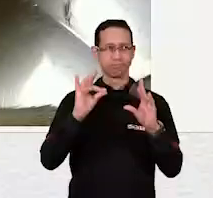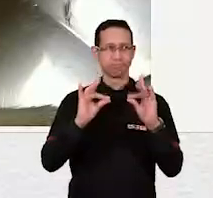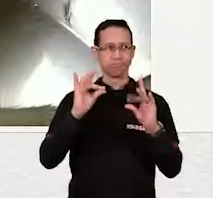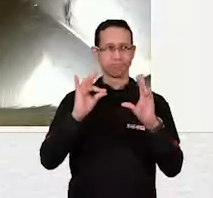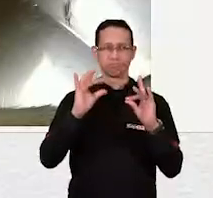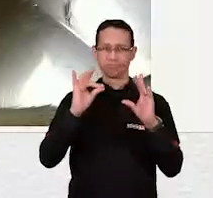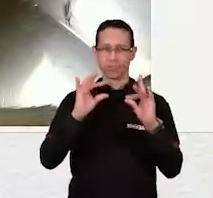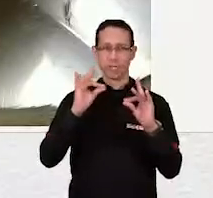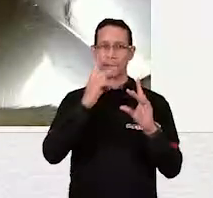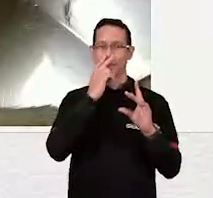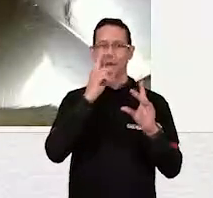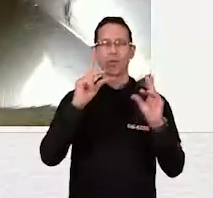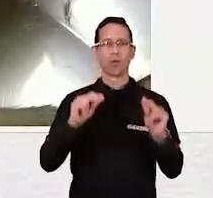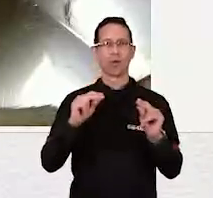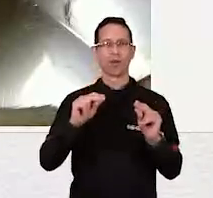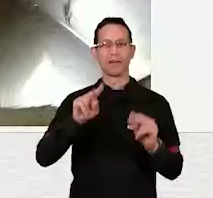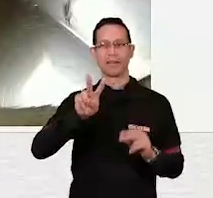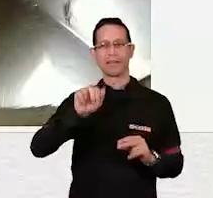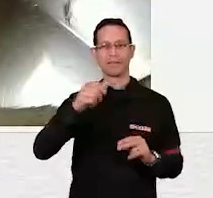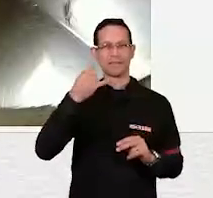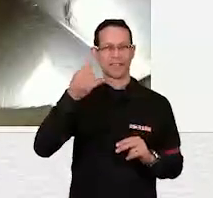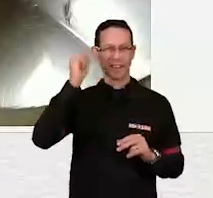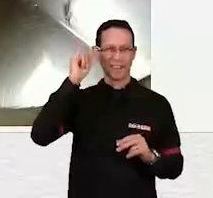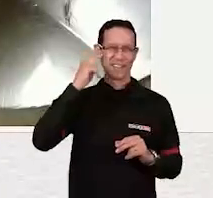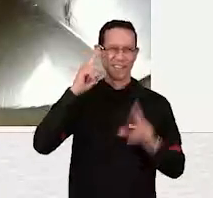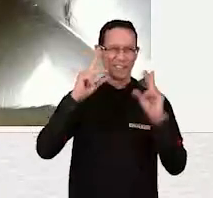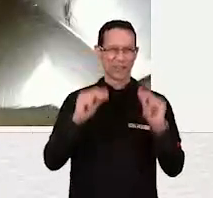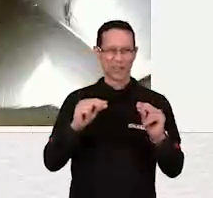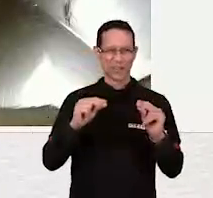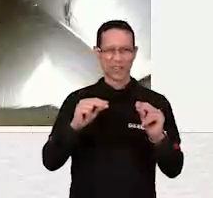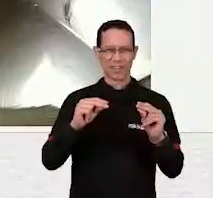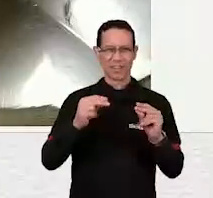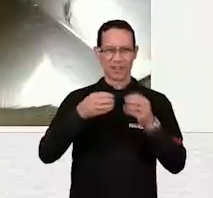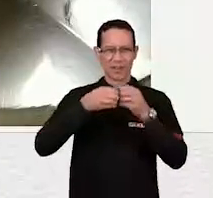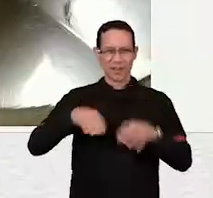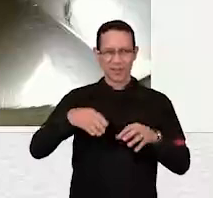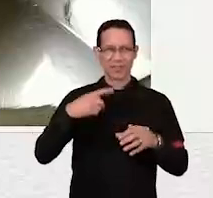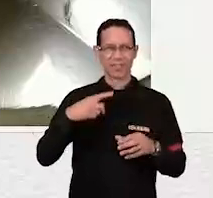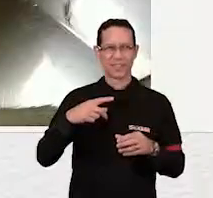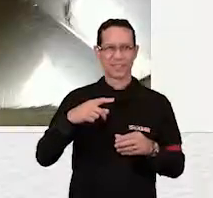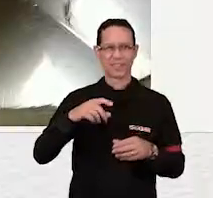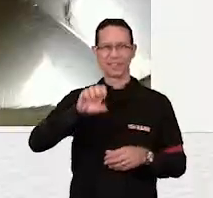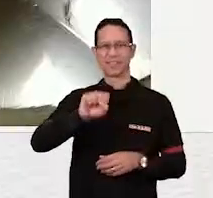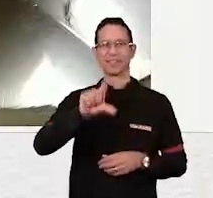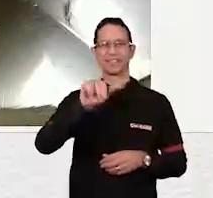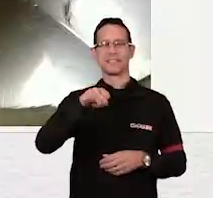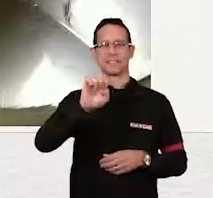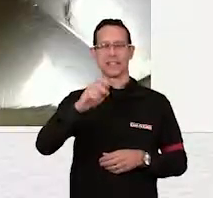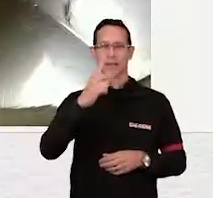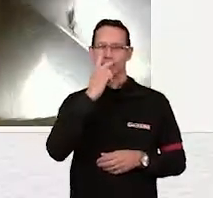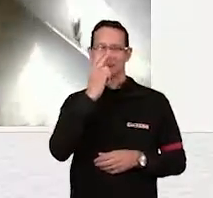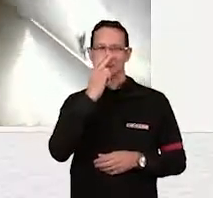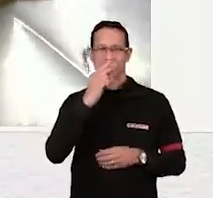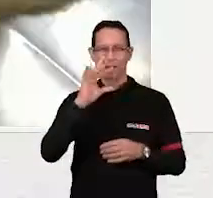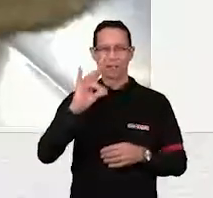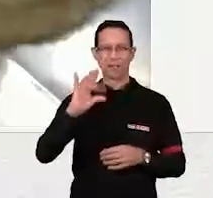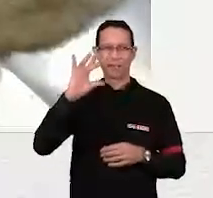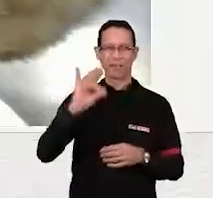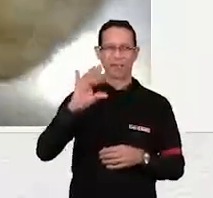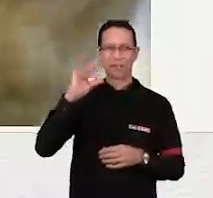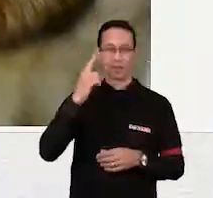assim, ele parece saliva de vaca, clara de ovo. O americano gosta de chamar de slime. Slime, né? Ele